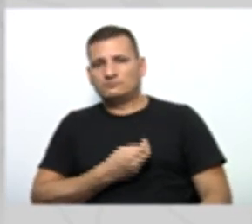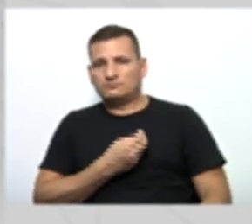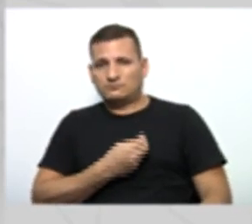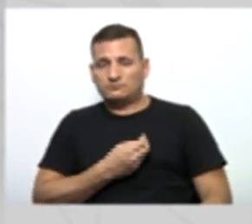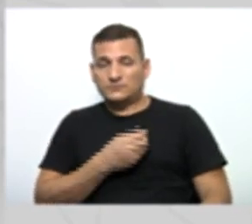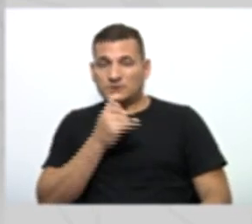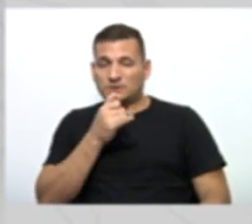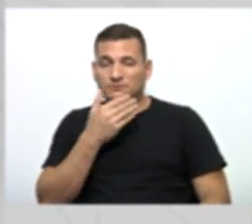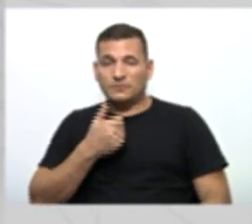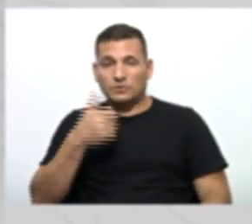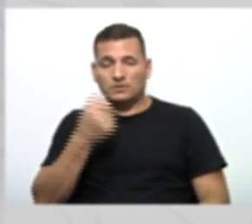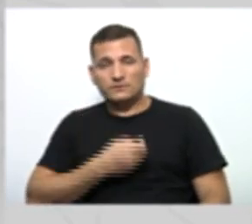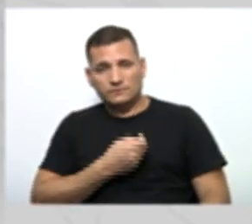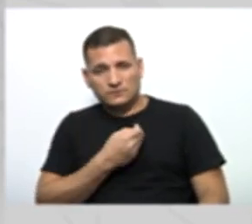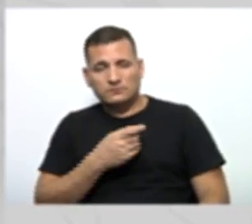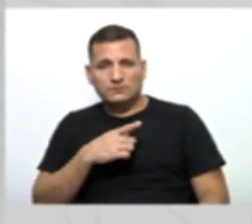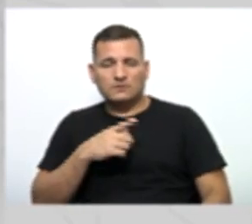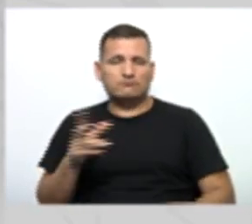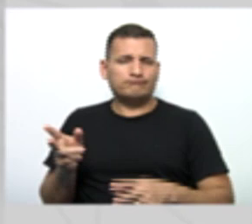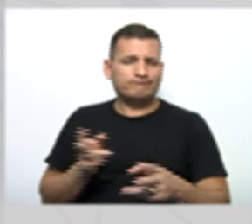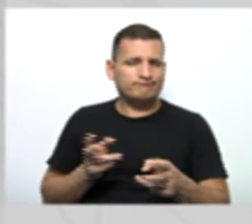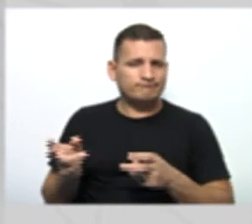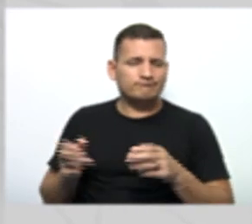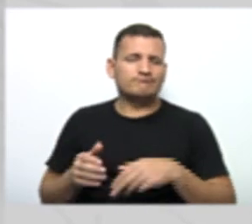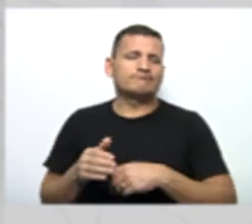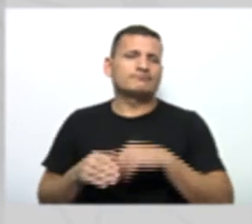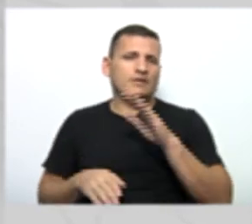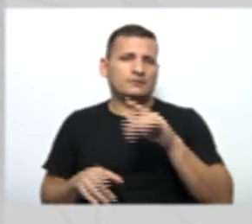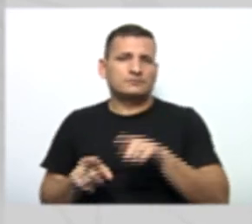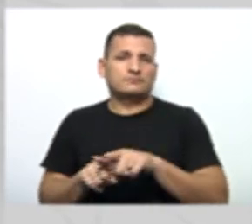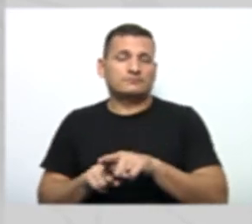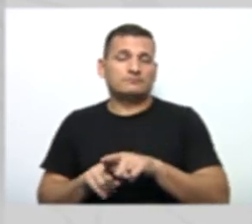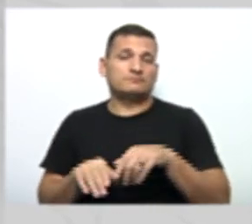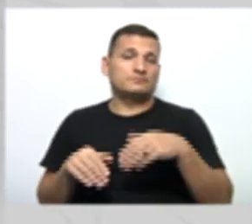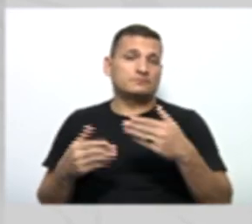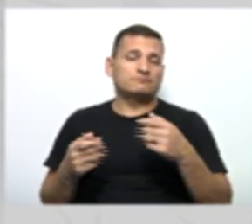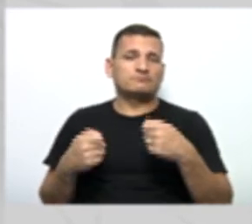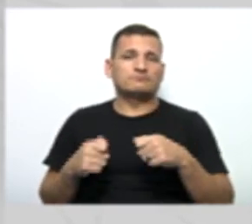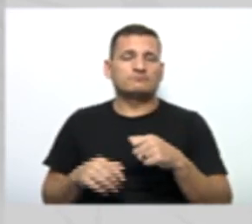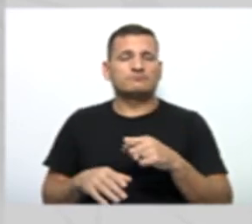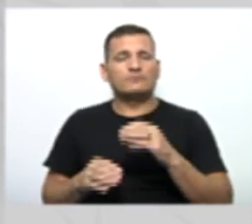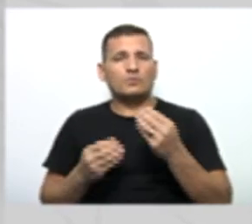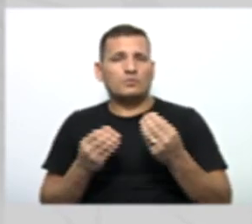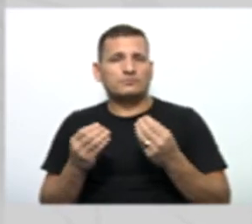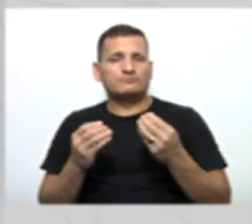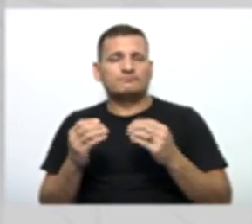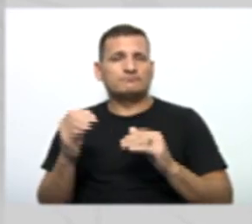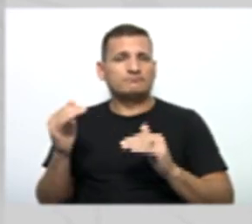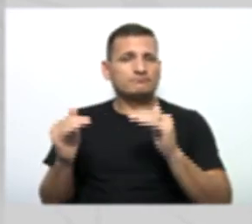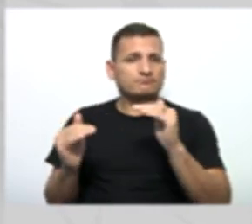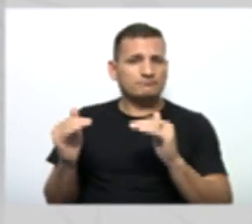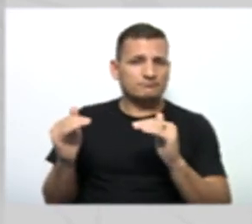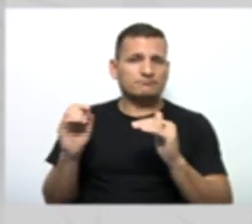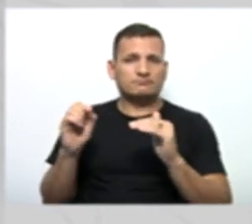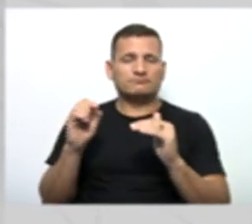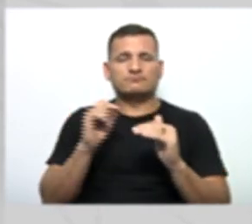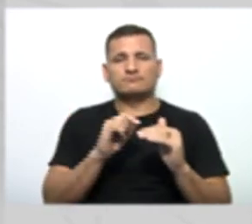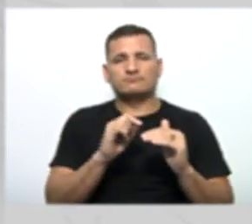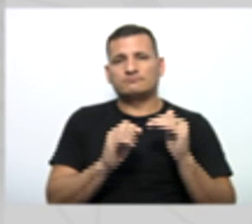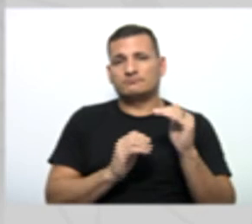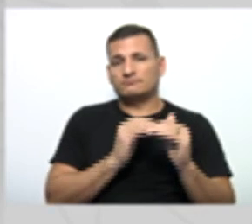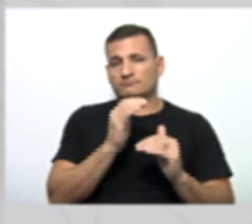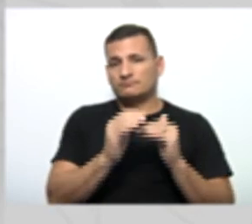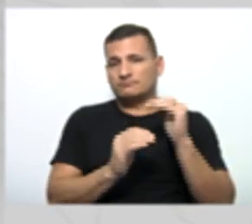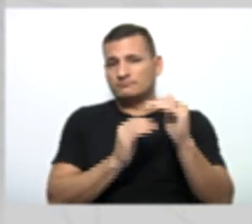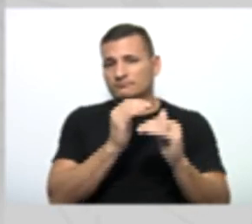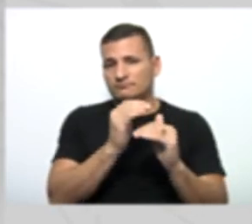consumimos mais. Mas, então nós precisamos encontrar um ponto de equilíbrio entre o desenvolvimento econômico e